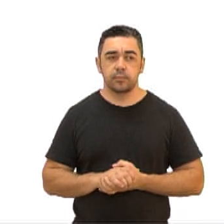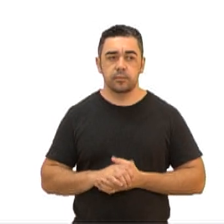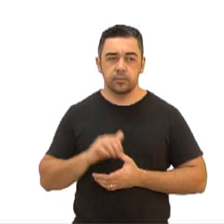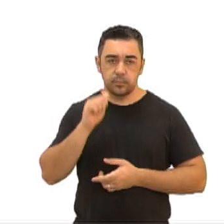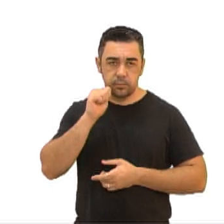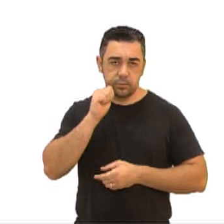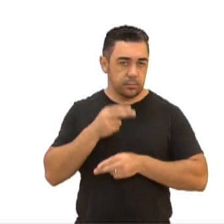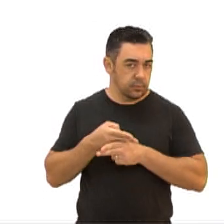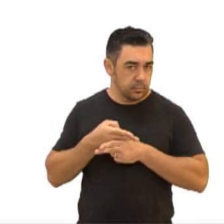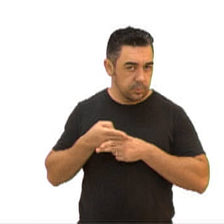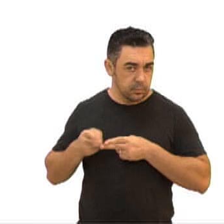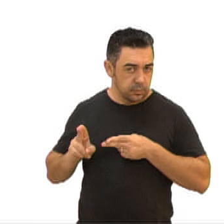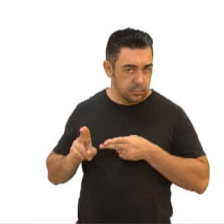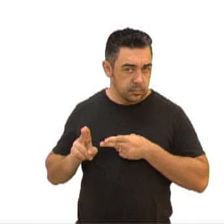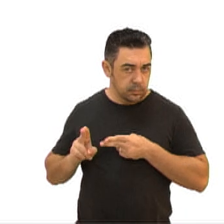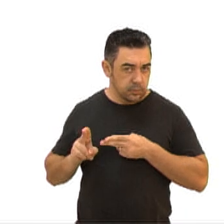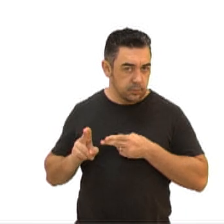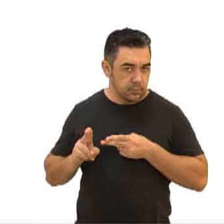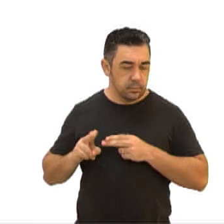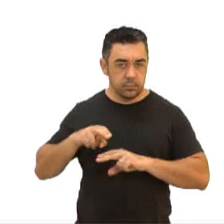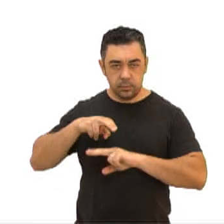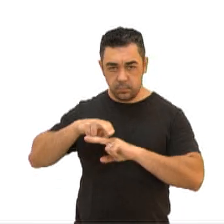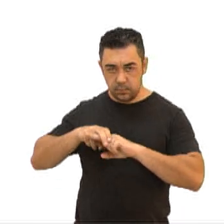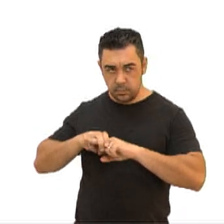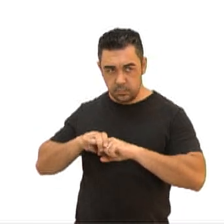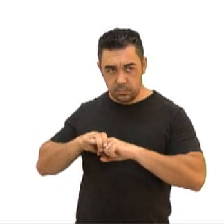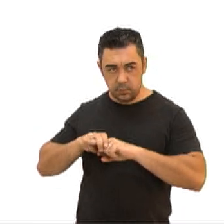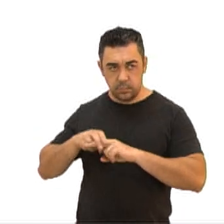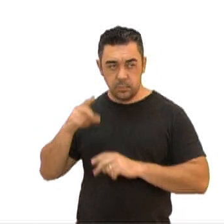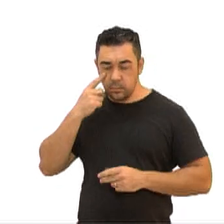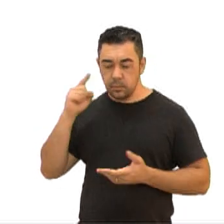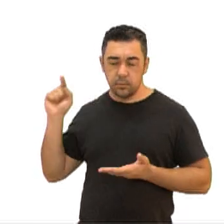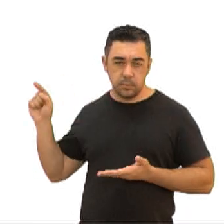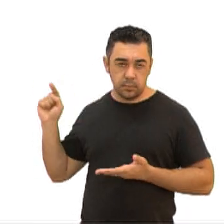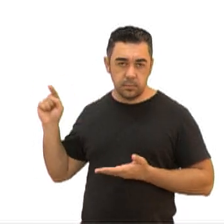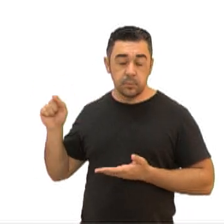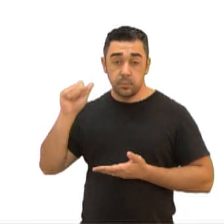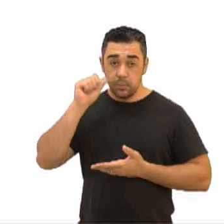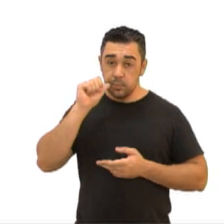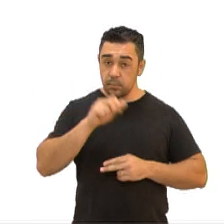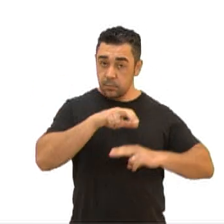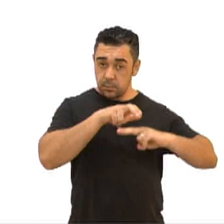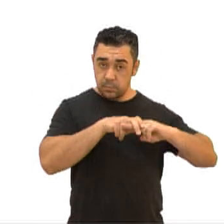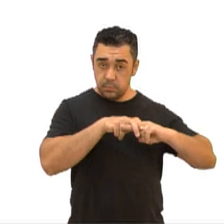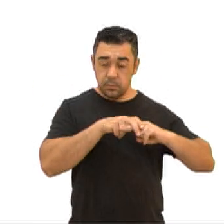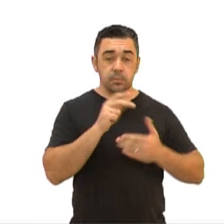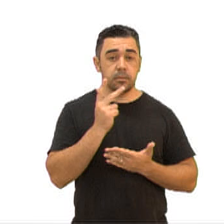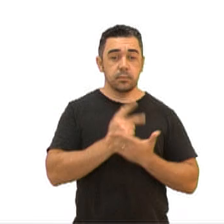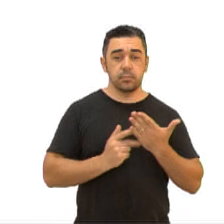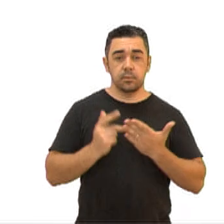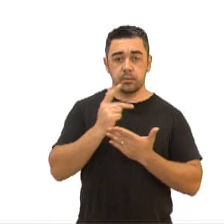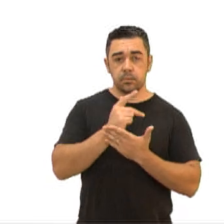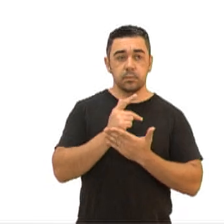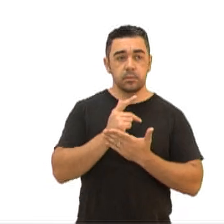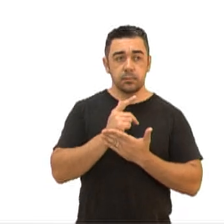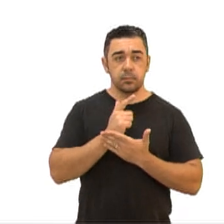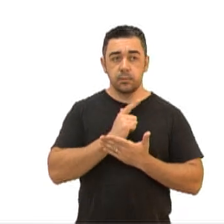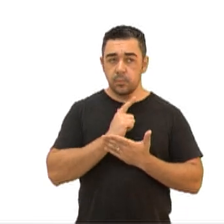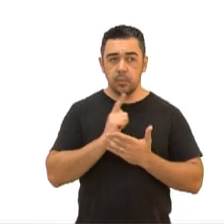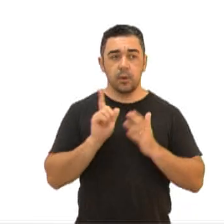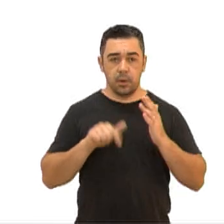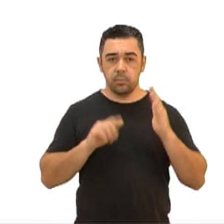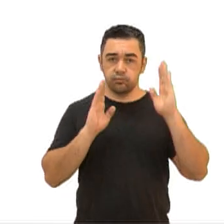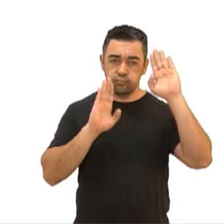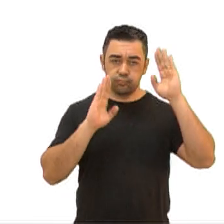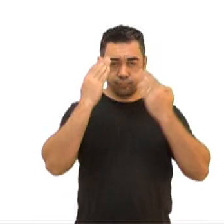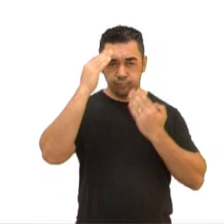Isso eu acho bem bacana no feminino sentado. É uma mulher sentada, uma paisagem toda cubista, ela